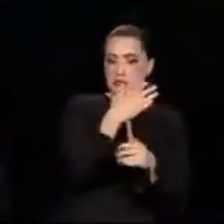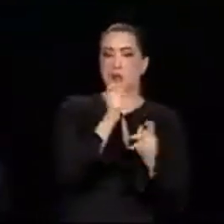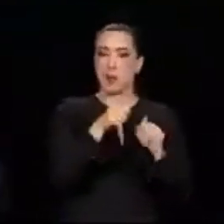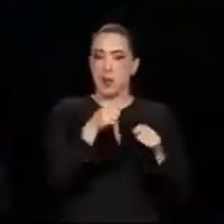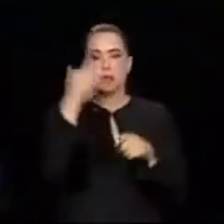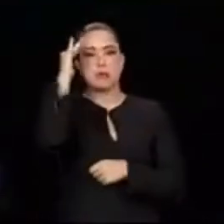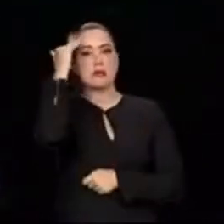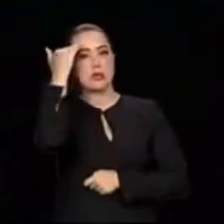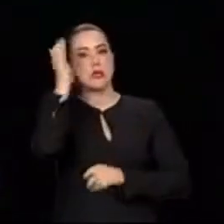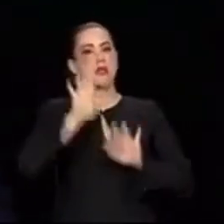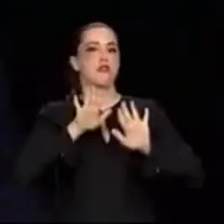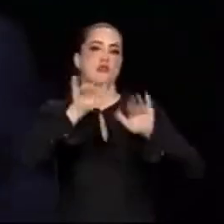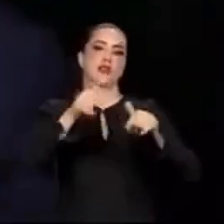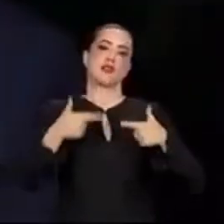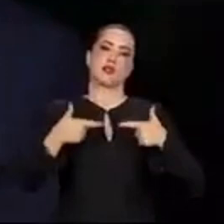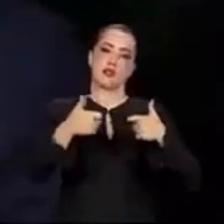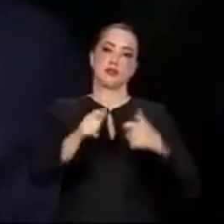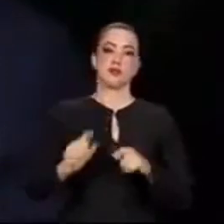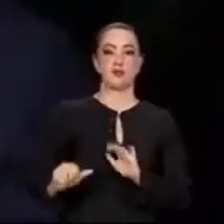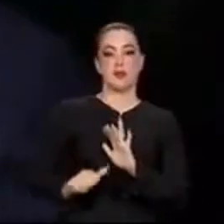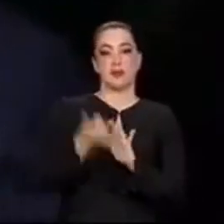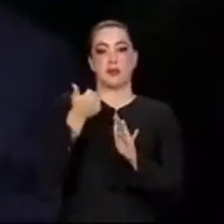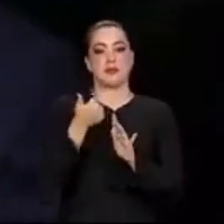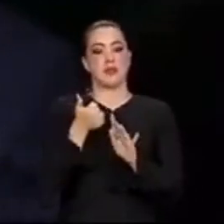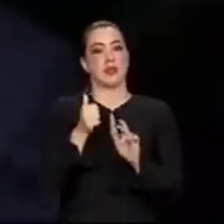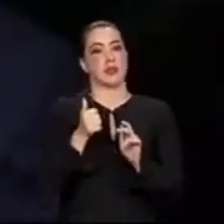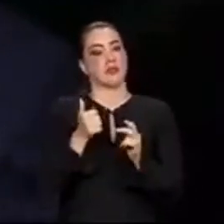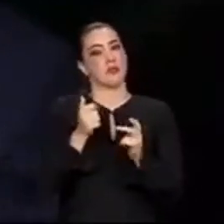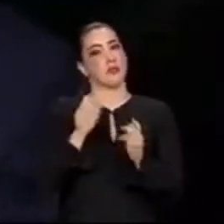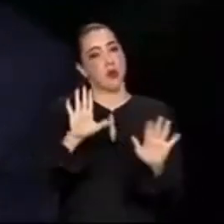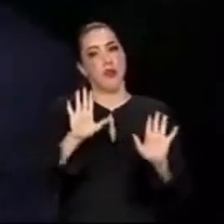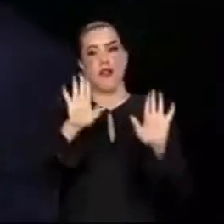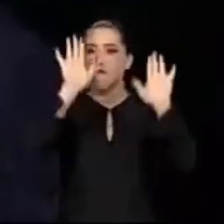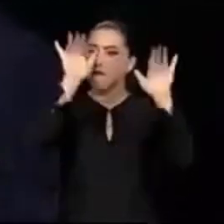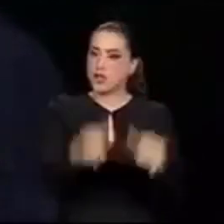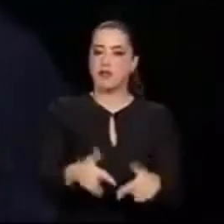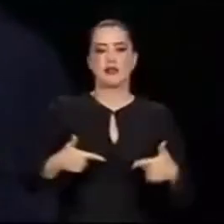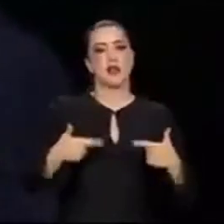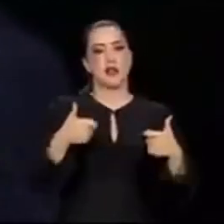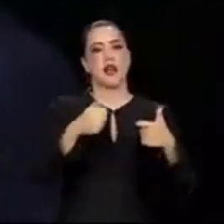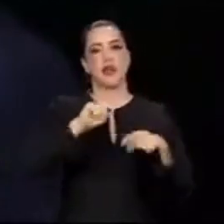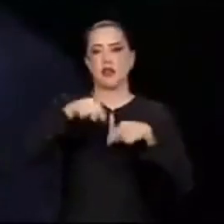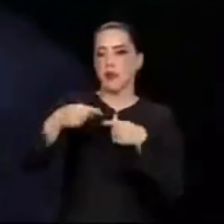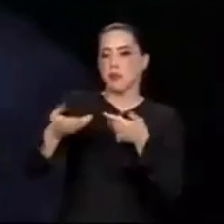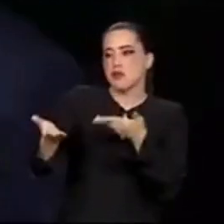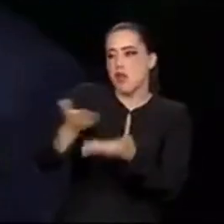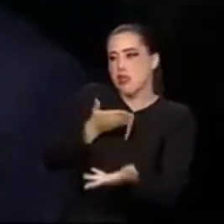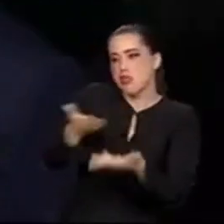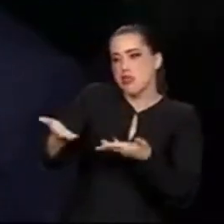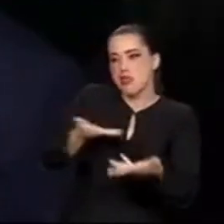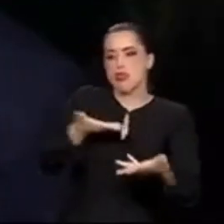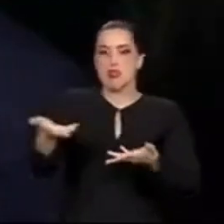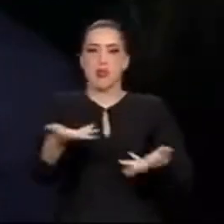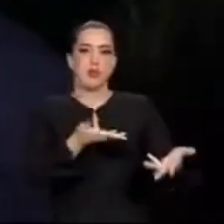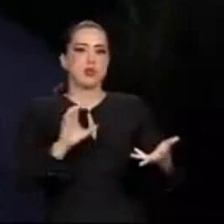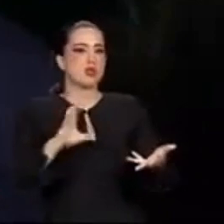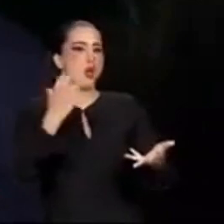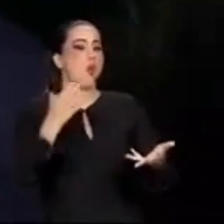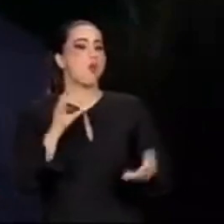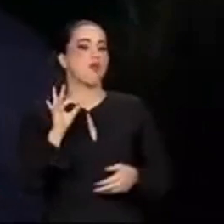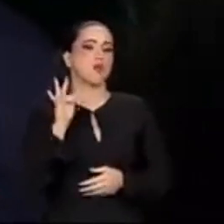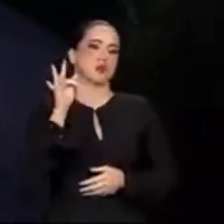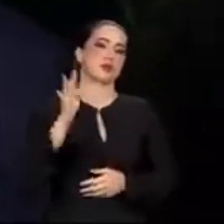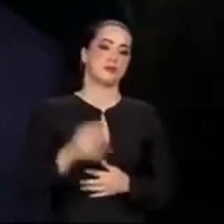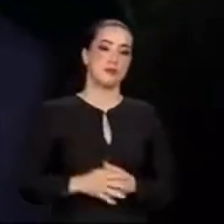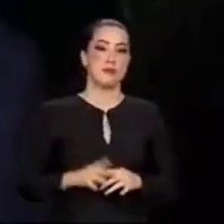e terminar essa guerra a primeira coisa a terminar a Guerra depois da negociar o que que vai acontecer no futuro